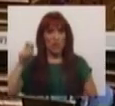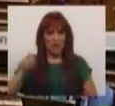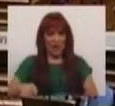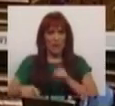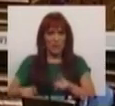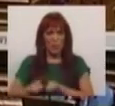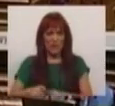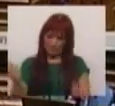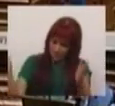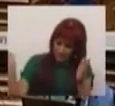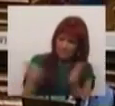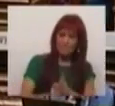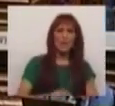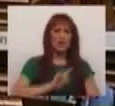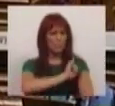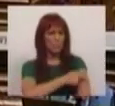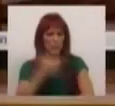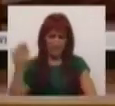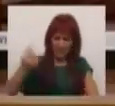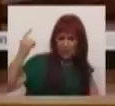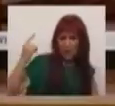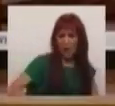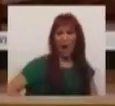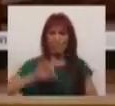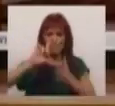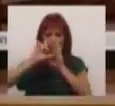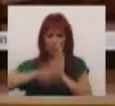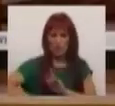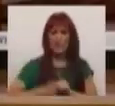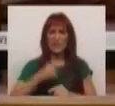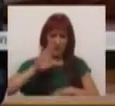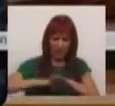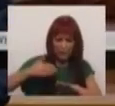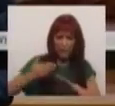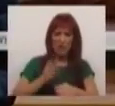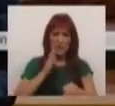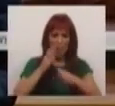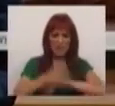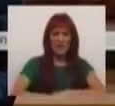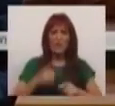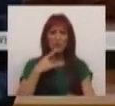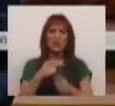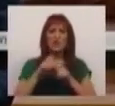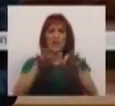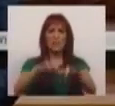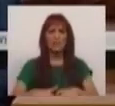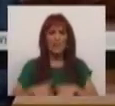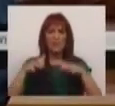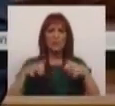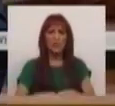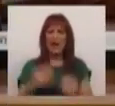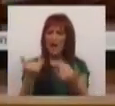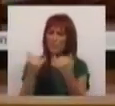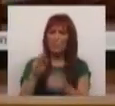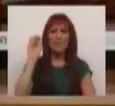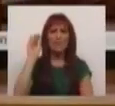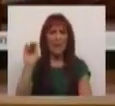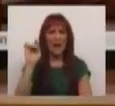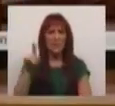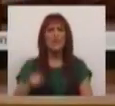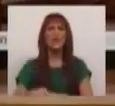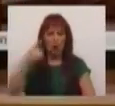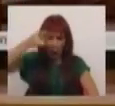Esquerda agendar potestativamente um projeto que reforça o acesso dos inquéritos parlamentares à informação bancária